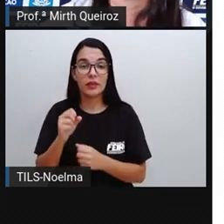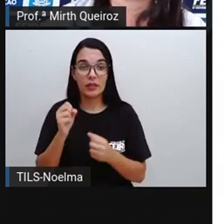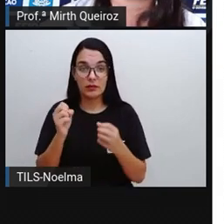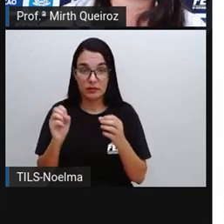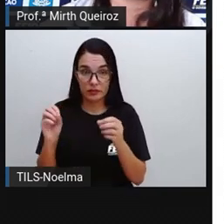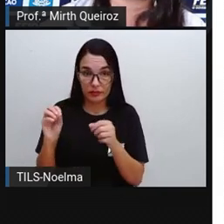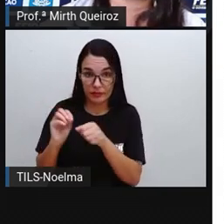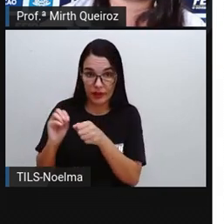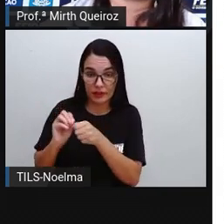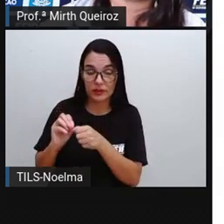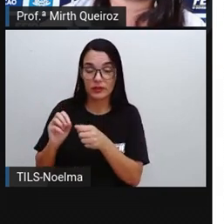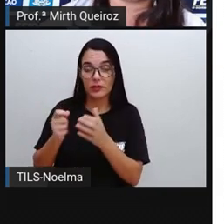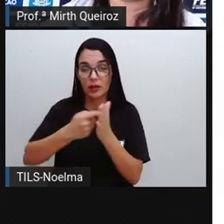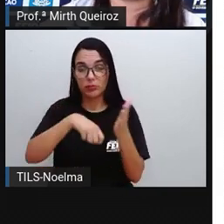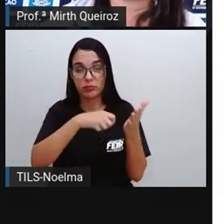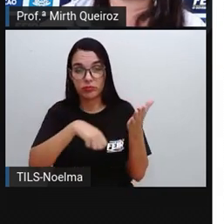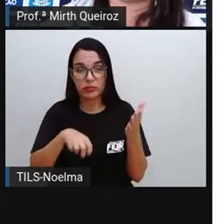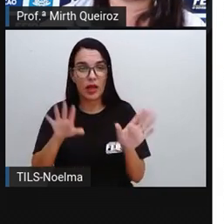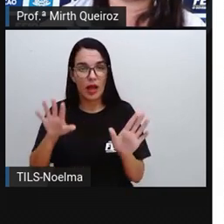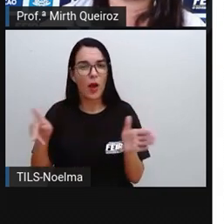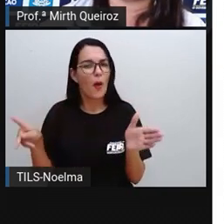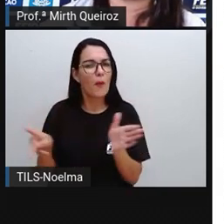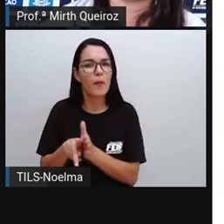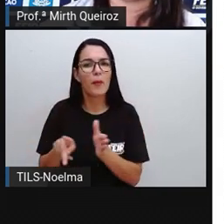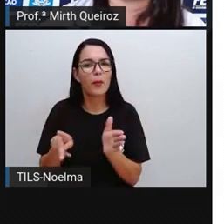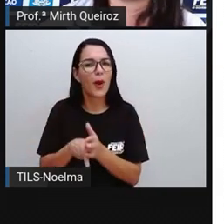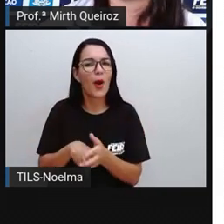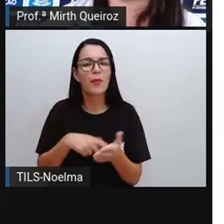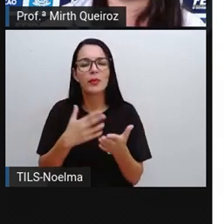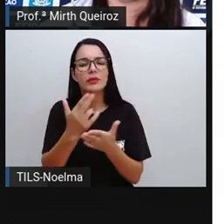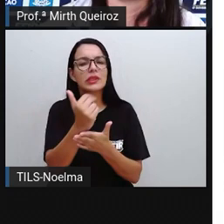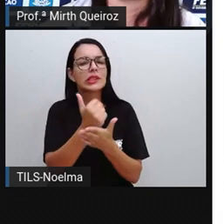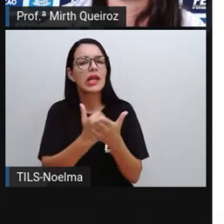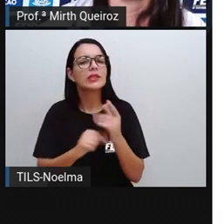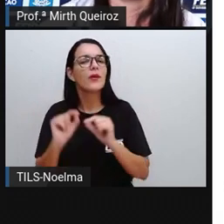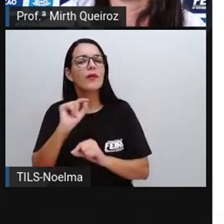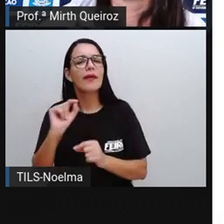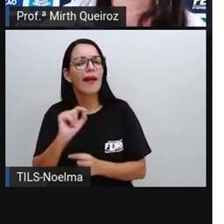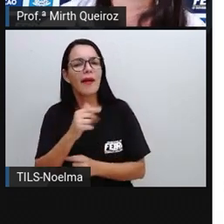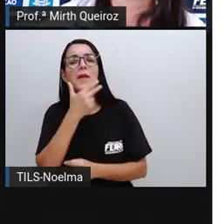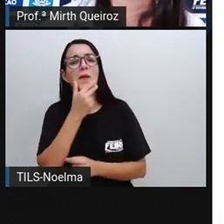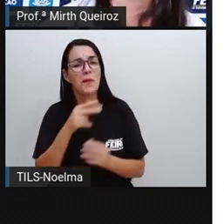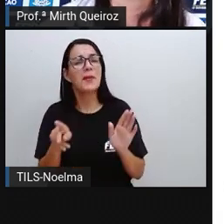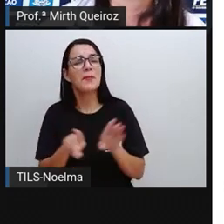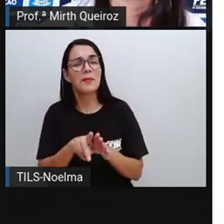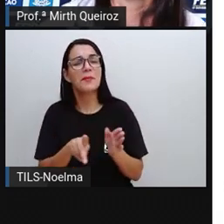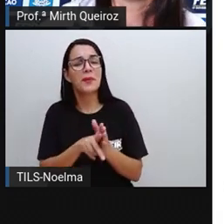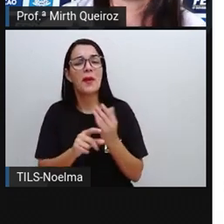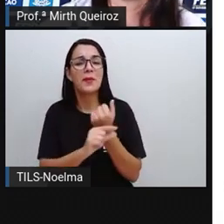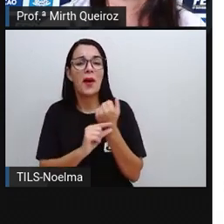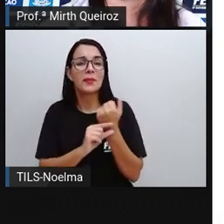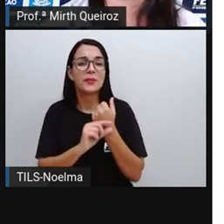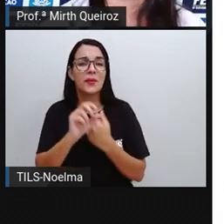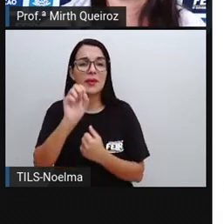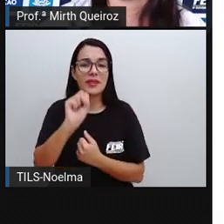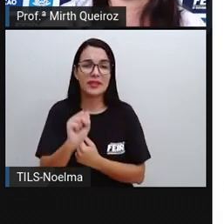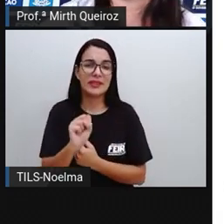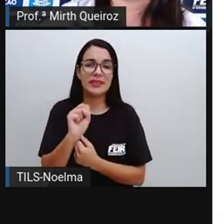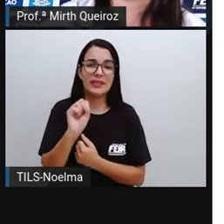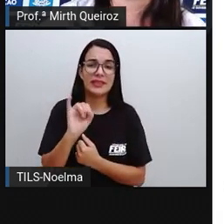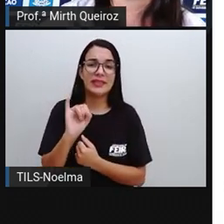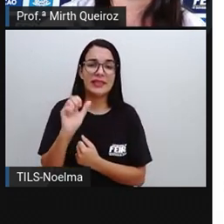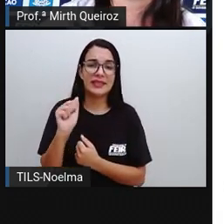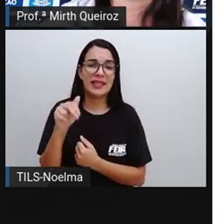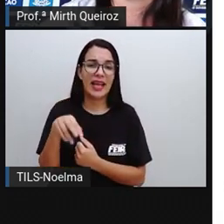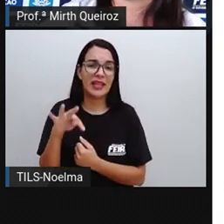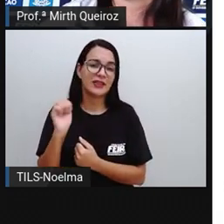o interessante é que o próprio ilustrador desse livro, O Pequeno Príncipe, é o autor. E ele fala sobre a